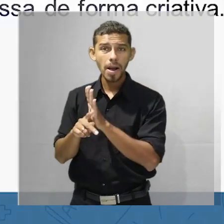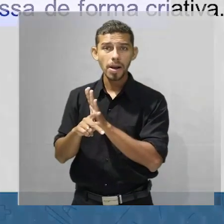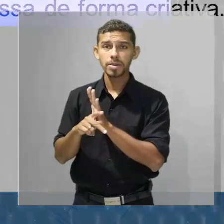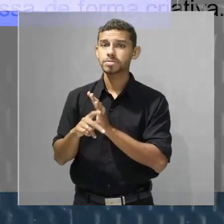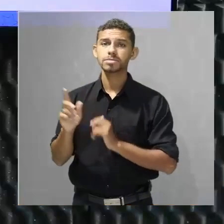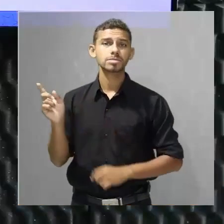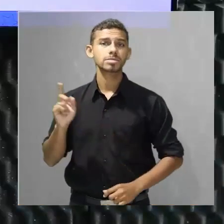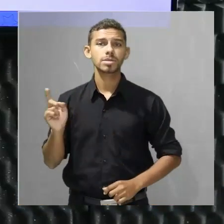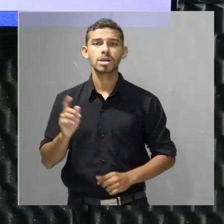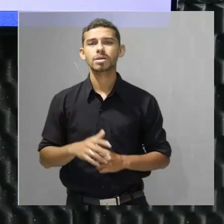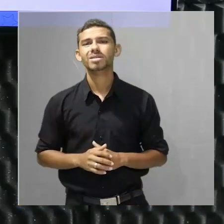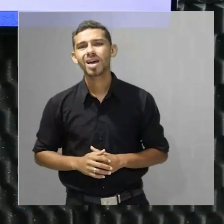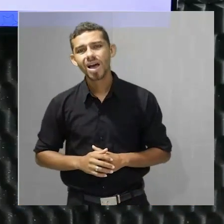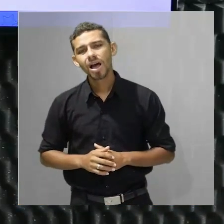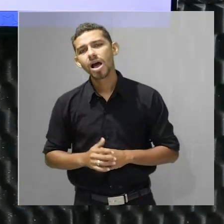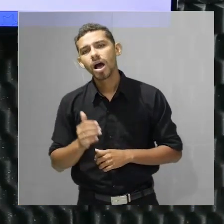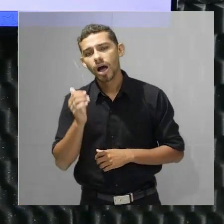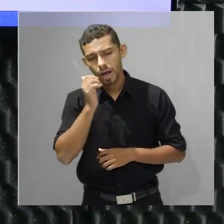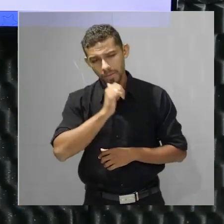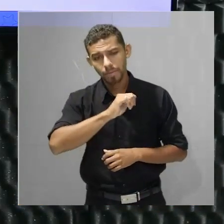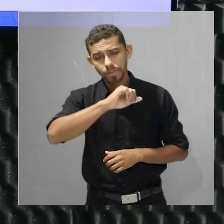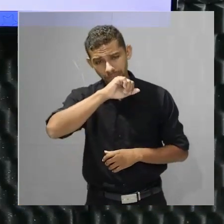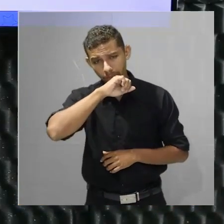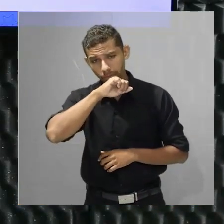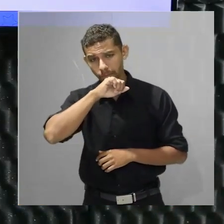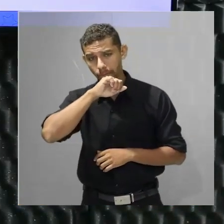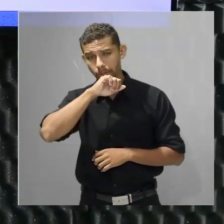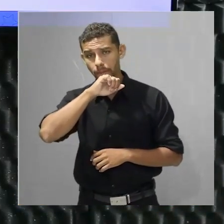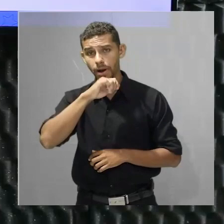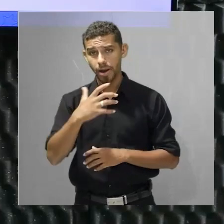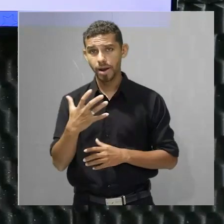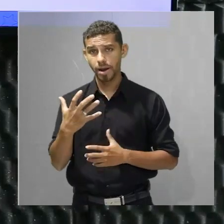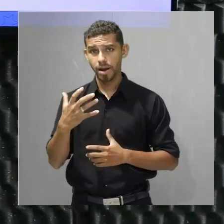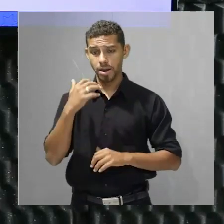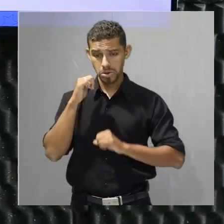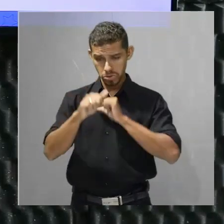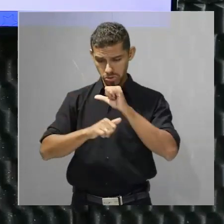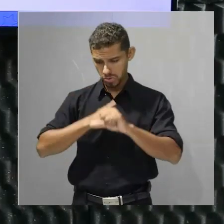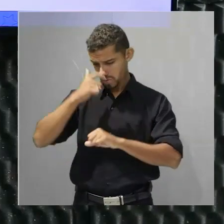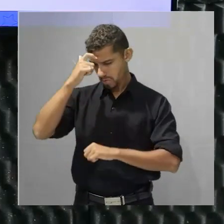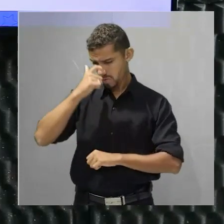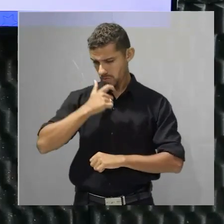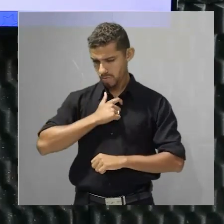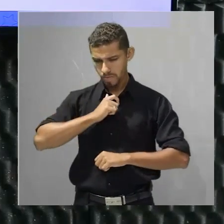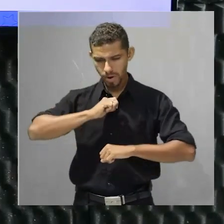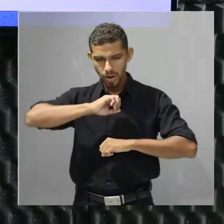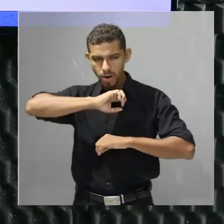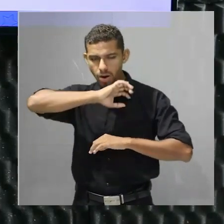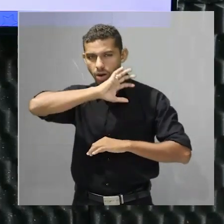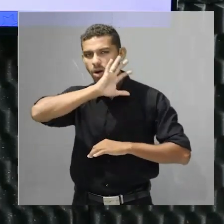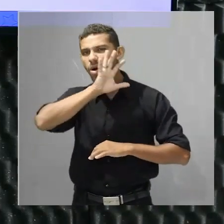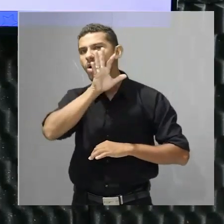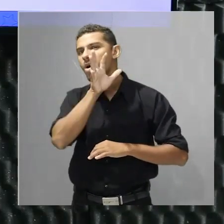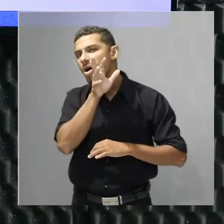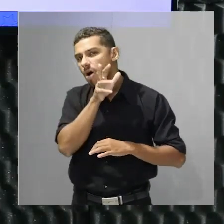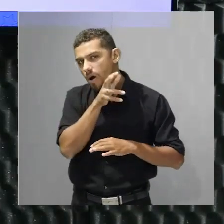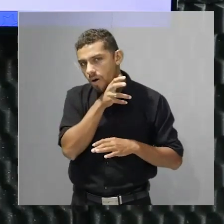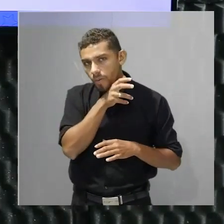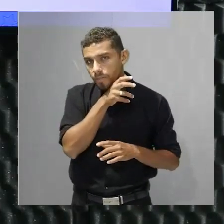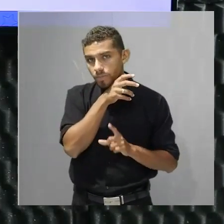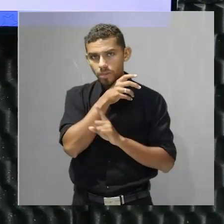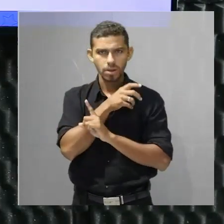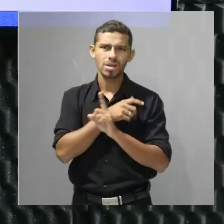quando eu digo a mãe ficou uma onça não ficou uma onça de verdade significa o quê que ela ficou muito brava que ela ficou muito